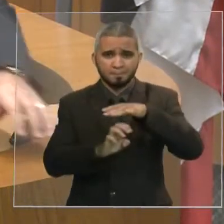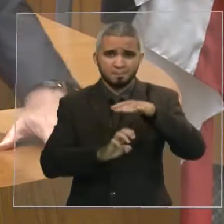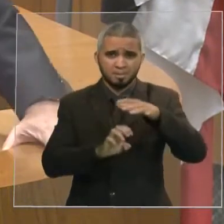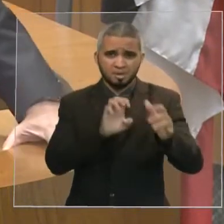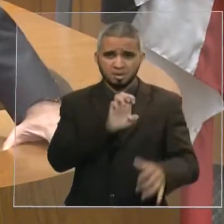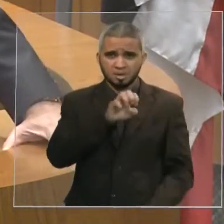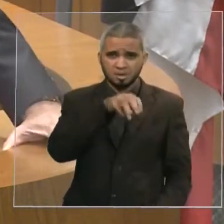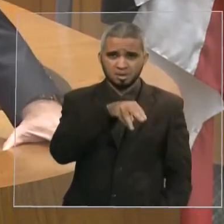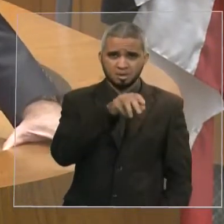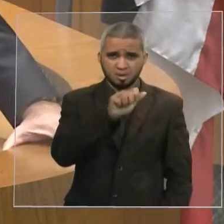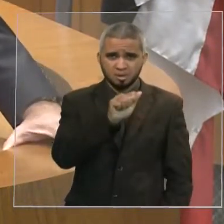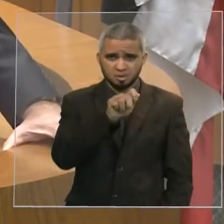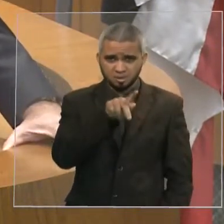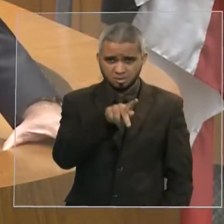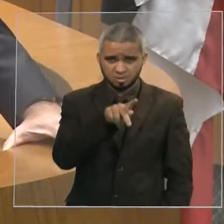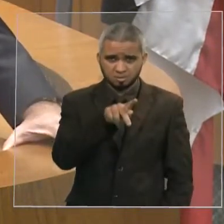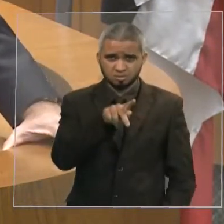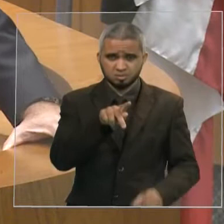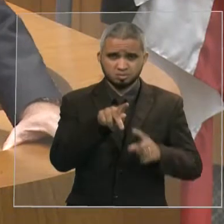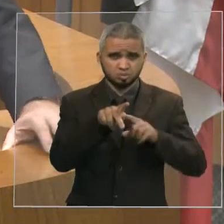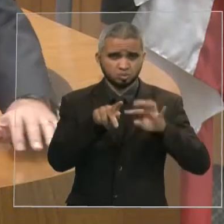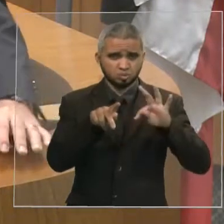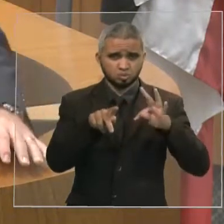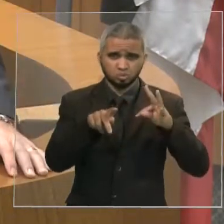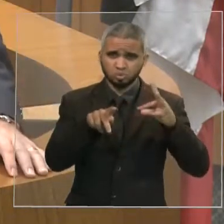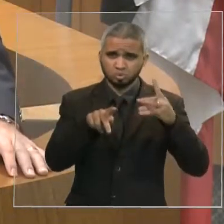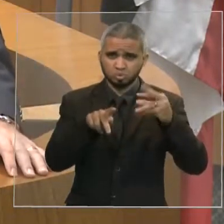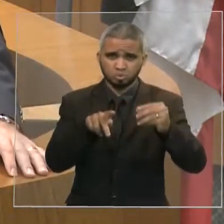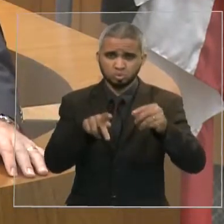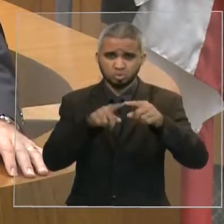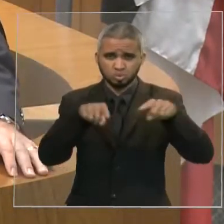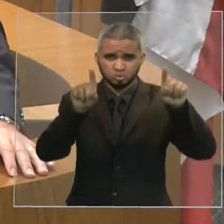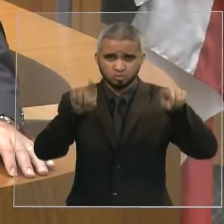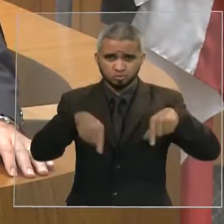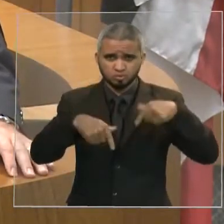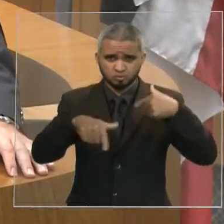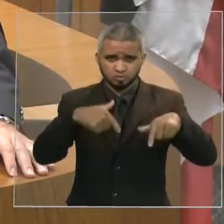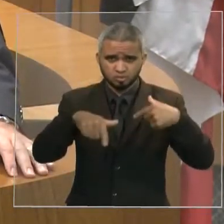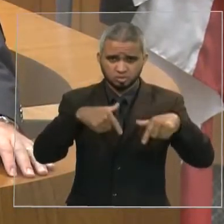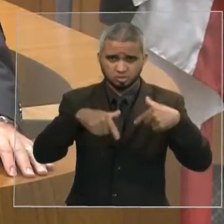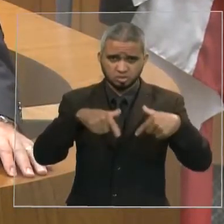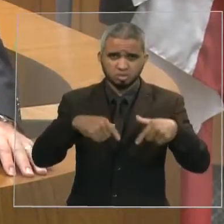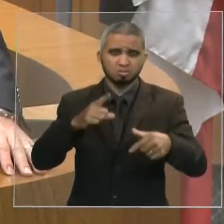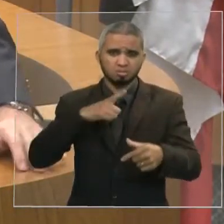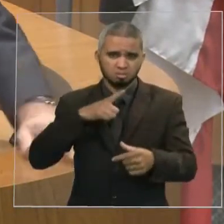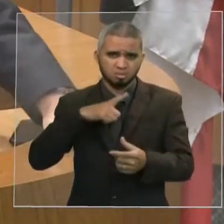os funcionários são contratados dentro da